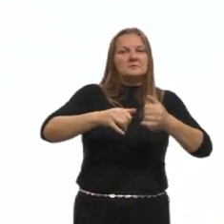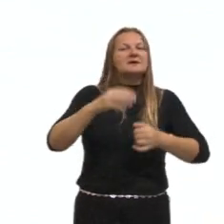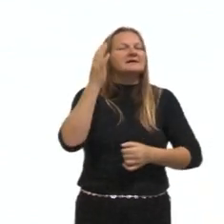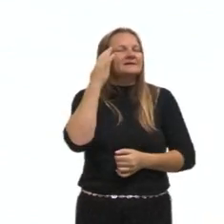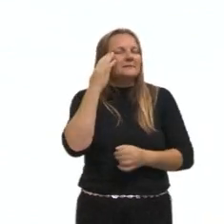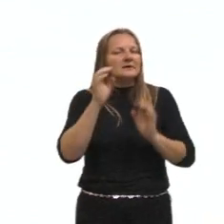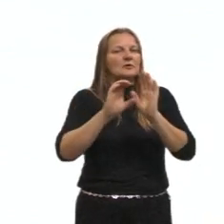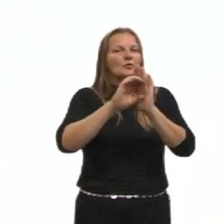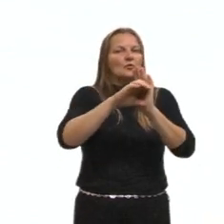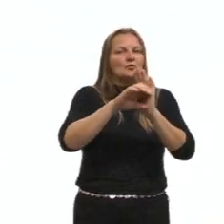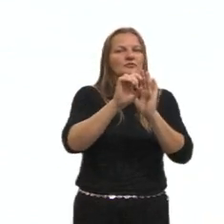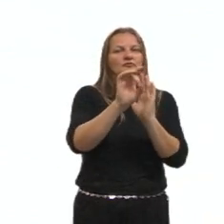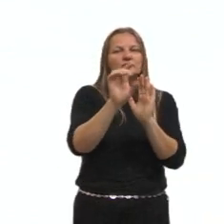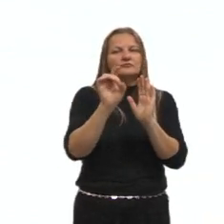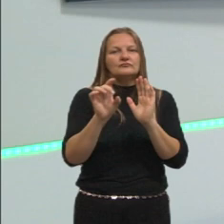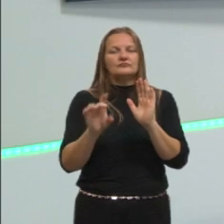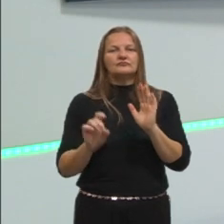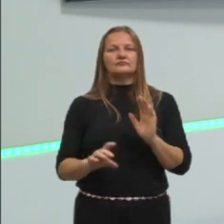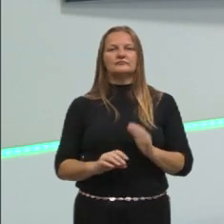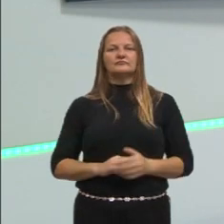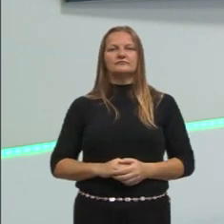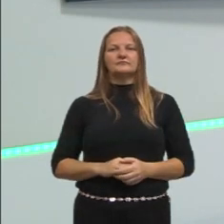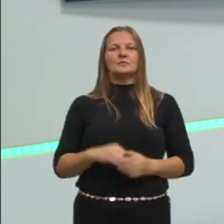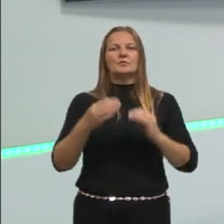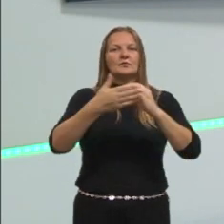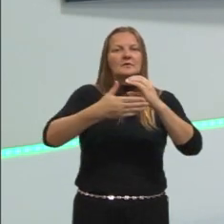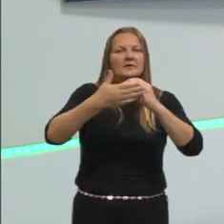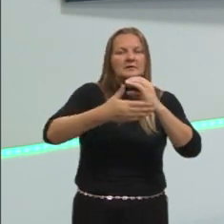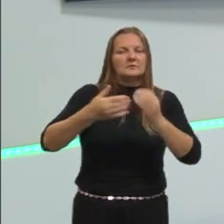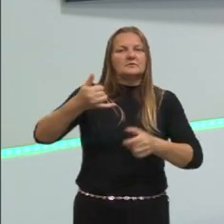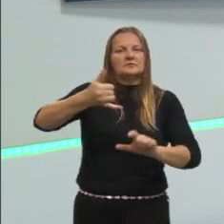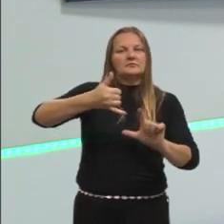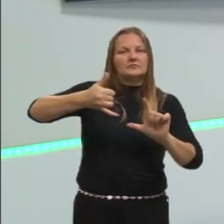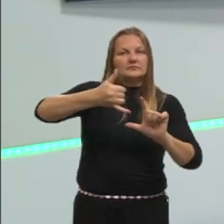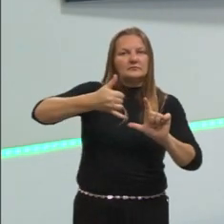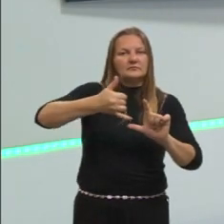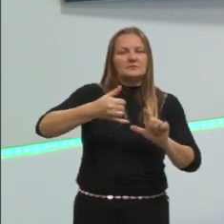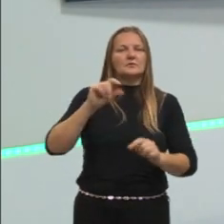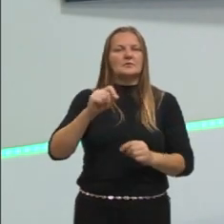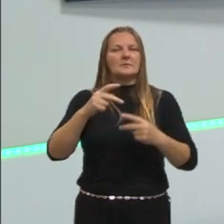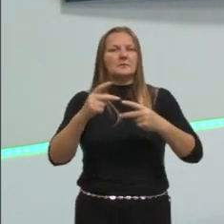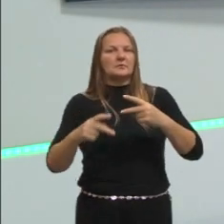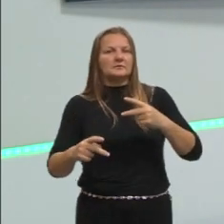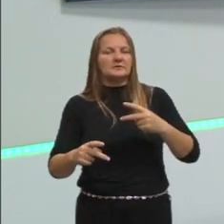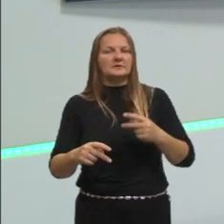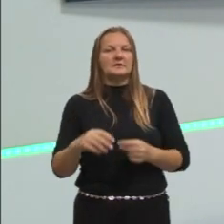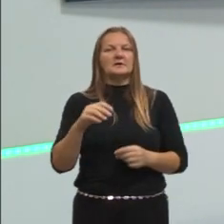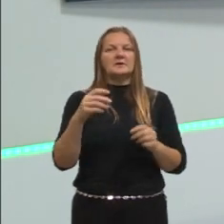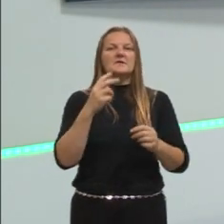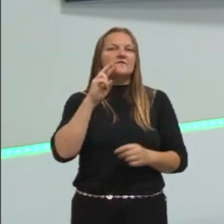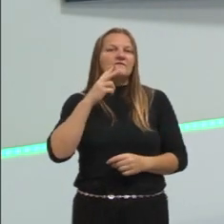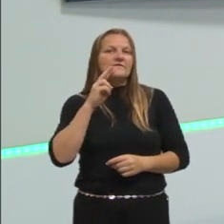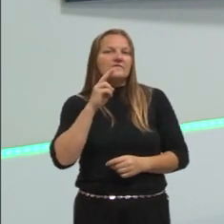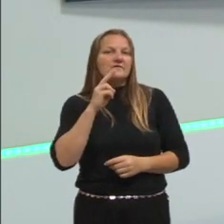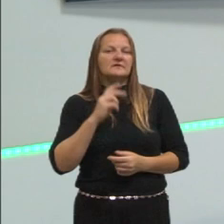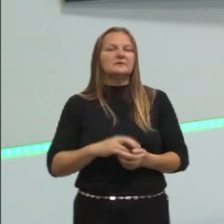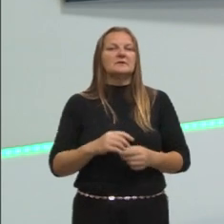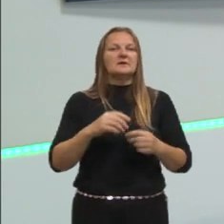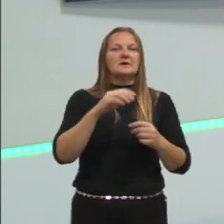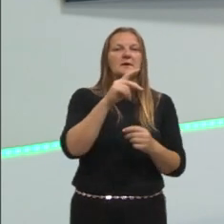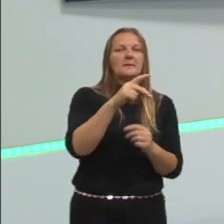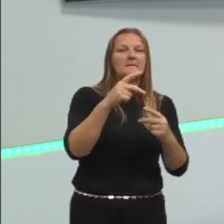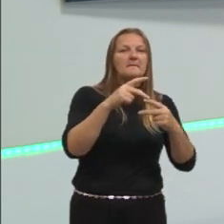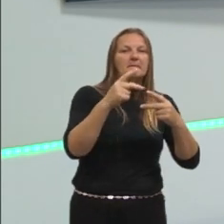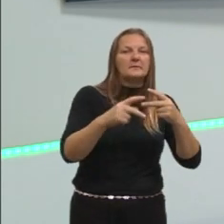entender cada um deles o que que é um carboidrato que quer um lipídio que que é uma proteína as vitaminas e que as proteínas são